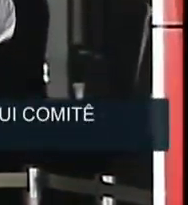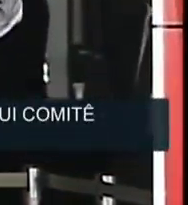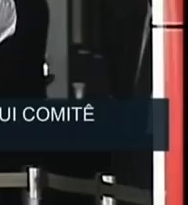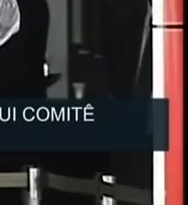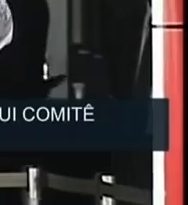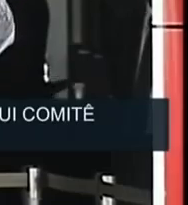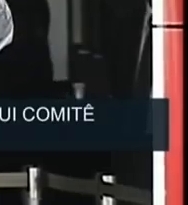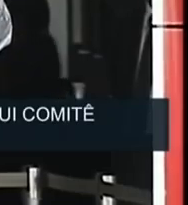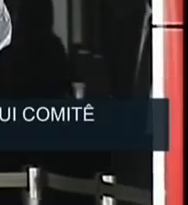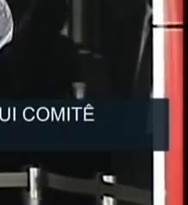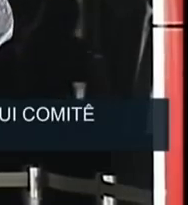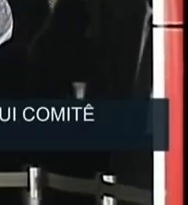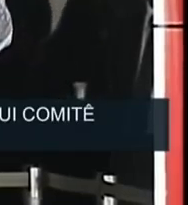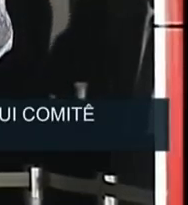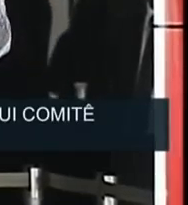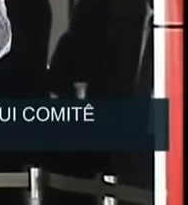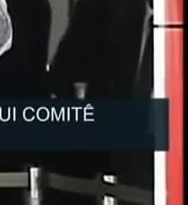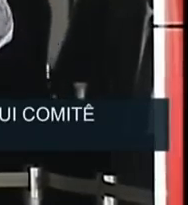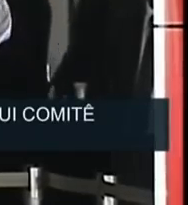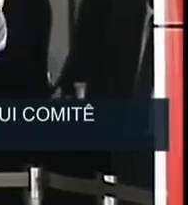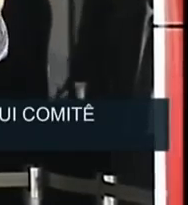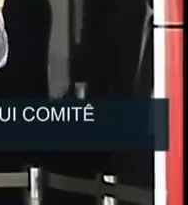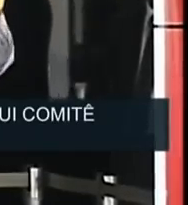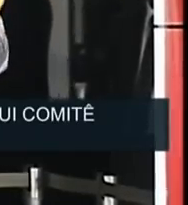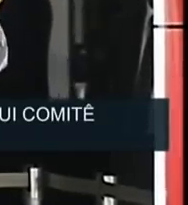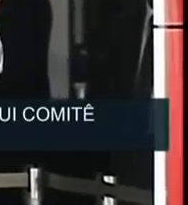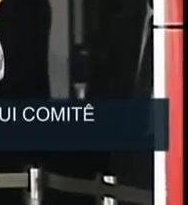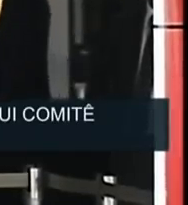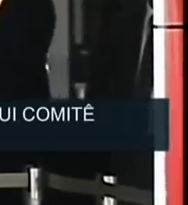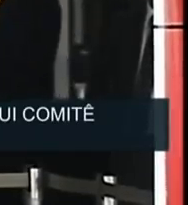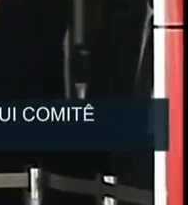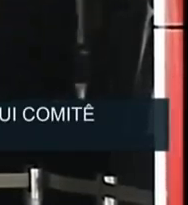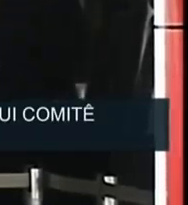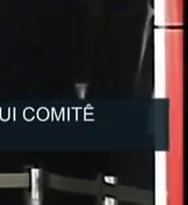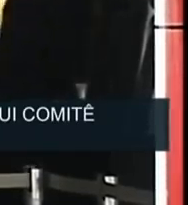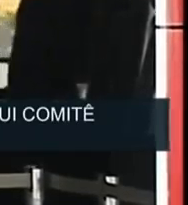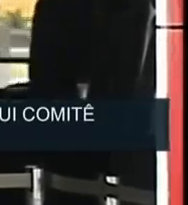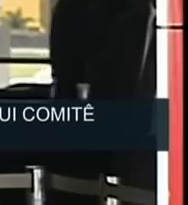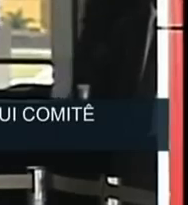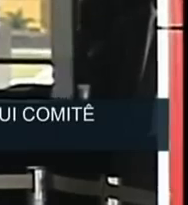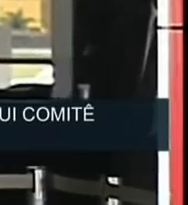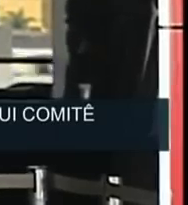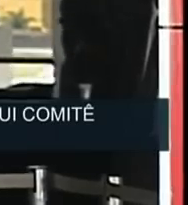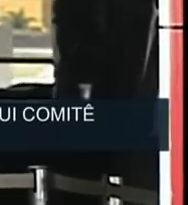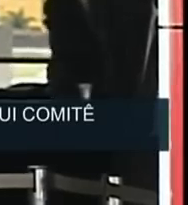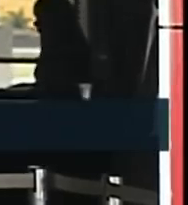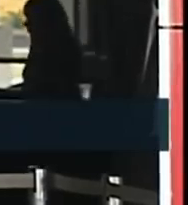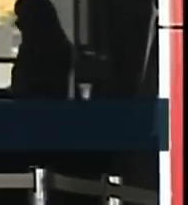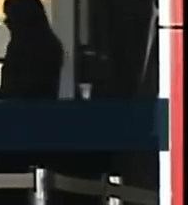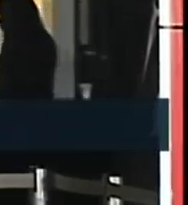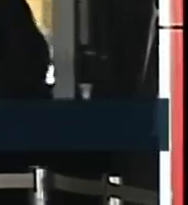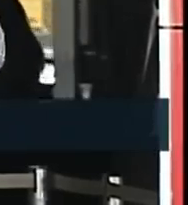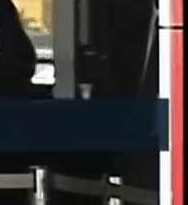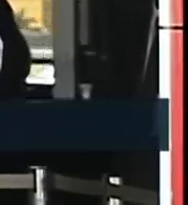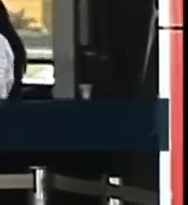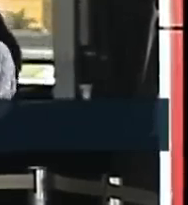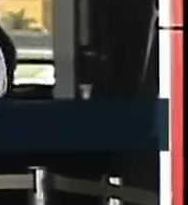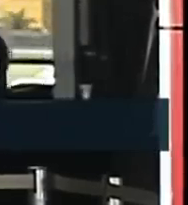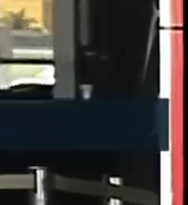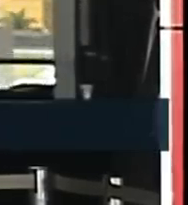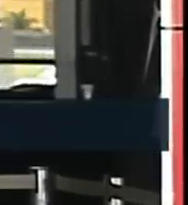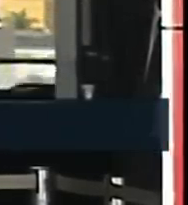meio barba me e moro meio cuca mal moro cuca wa não me cuca meio bem por nós a